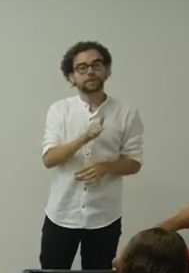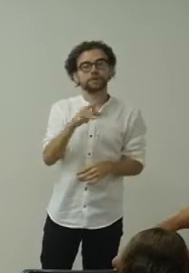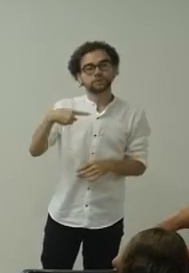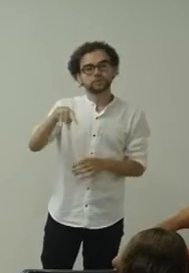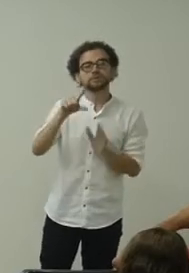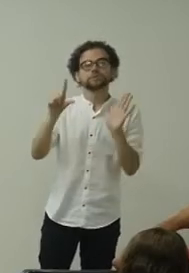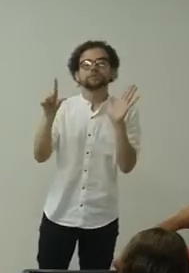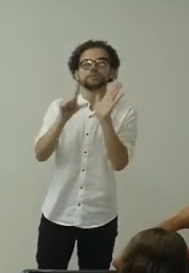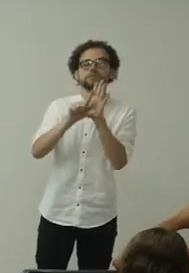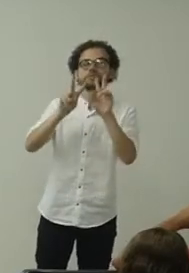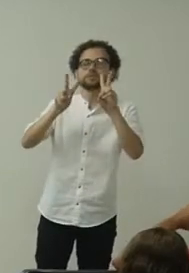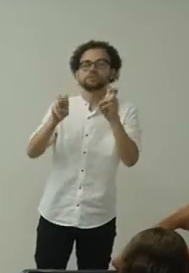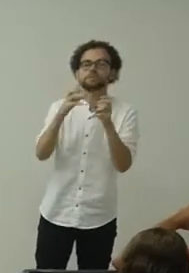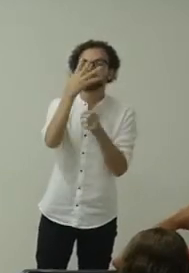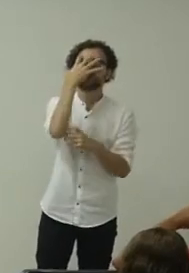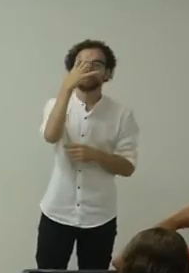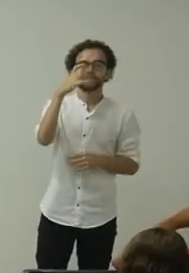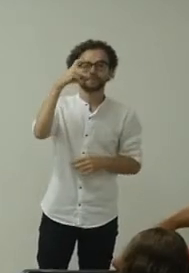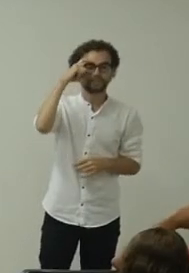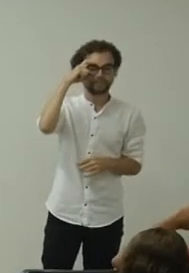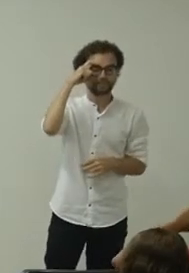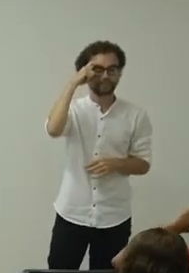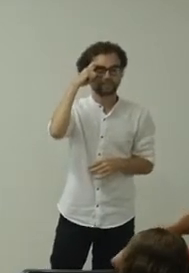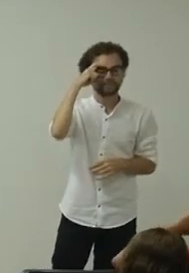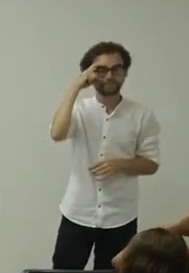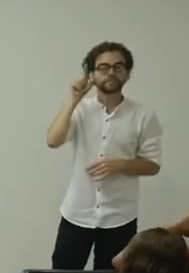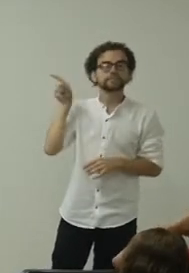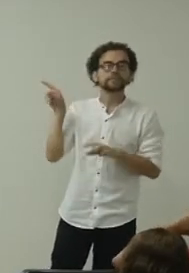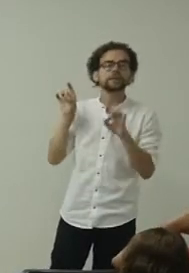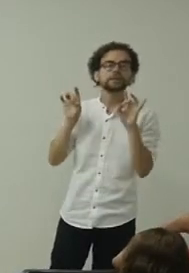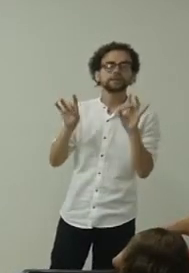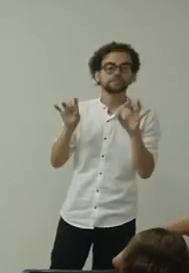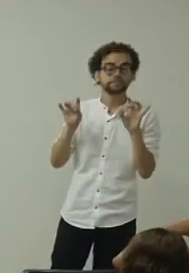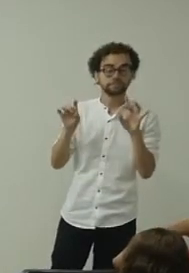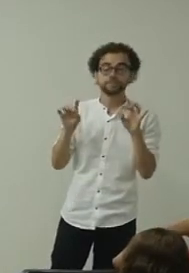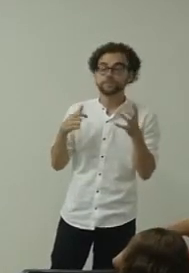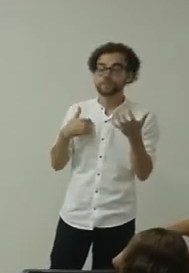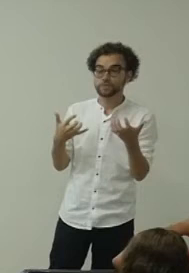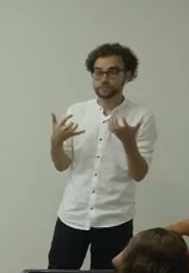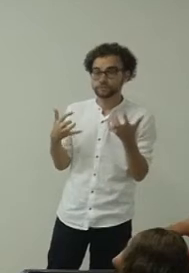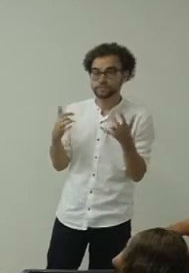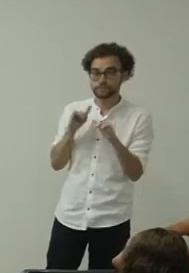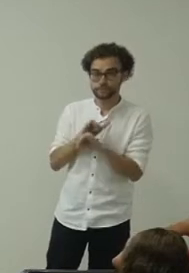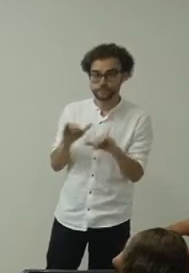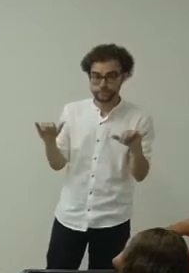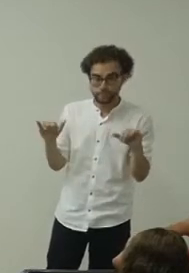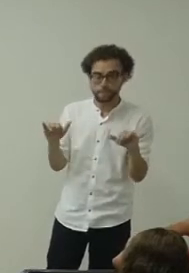Maria da Penha. Nesse caso especial, eu também quero dizer o seguinte, assim,